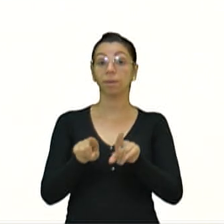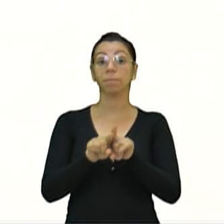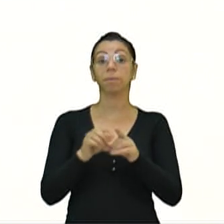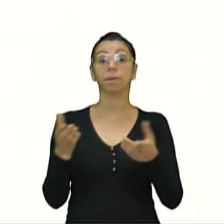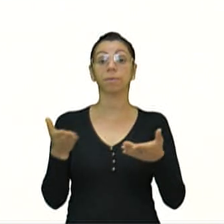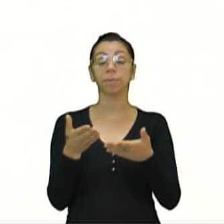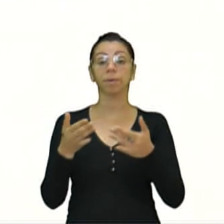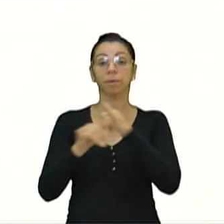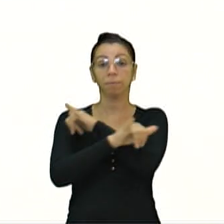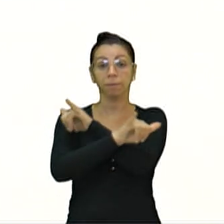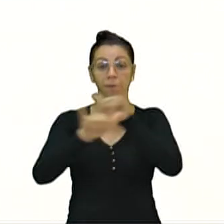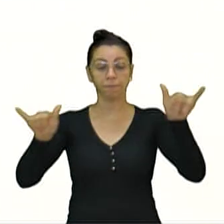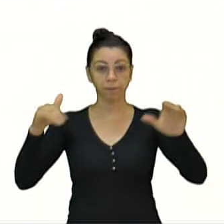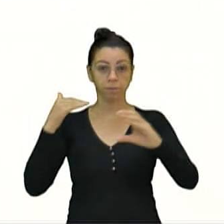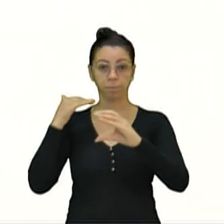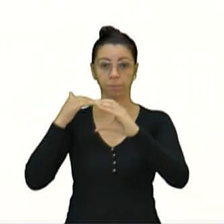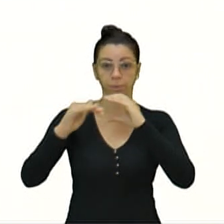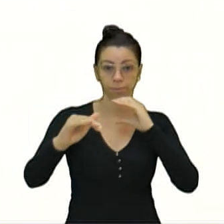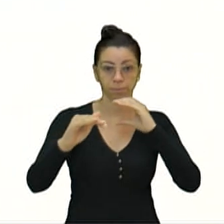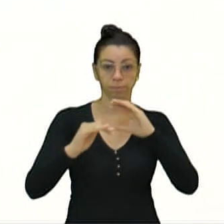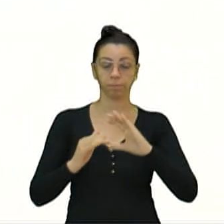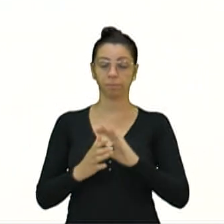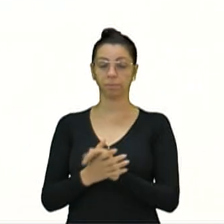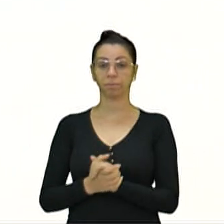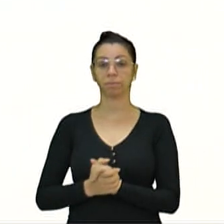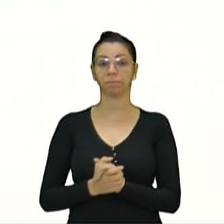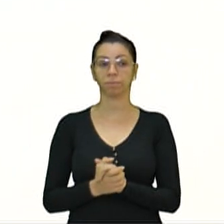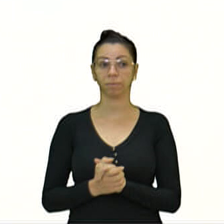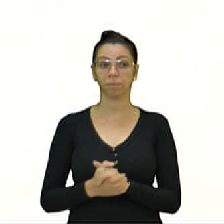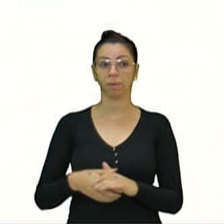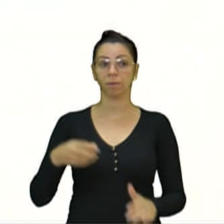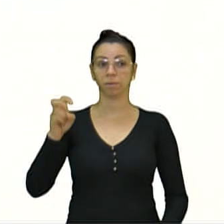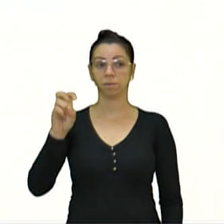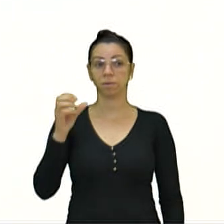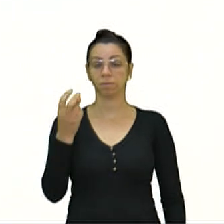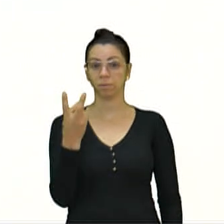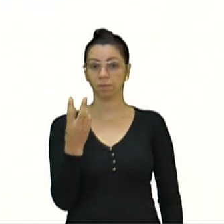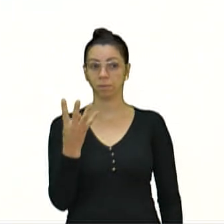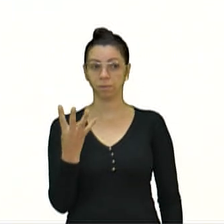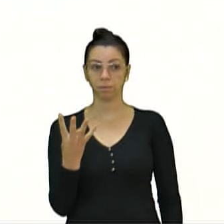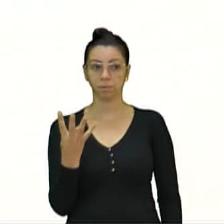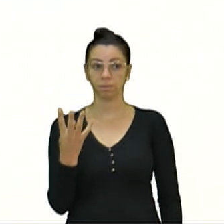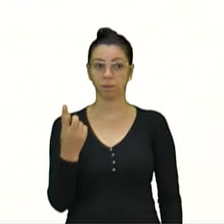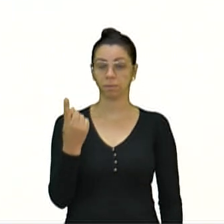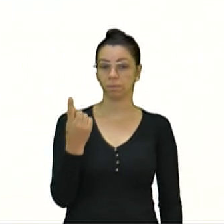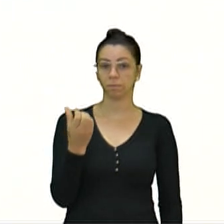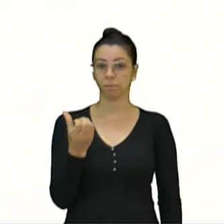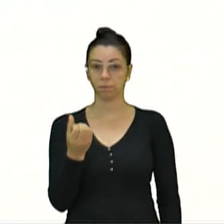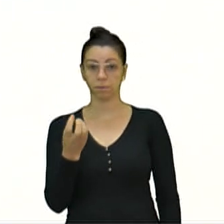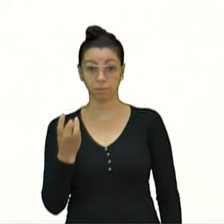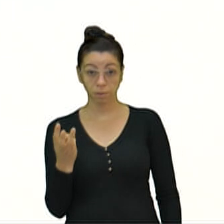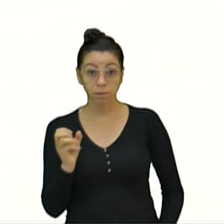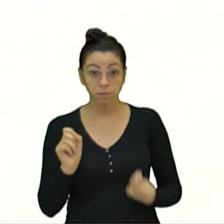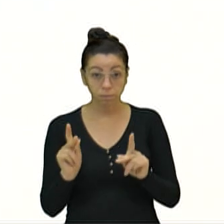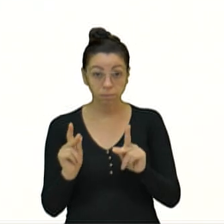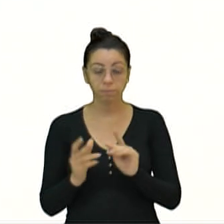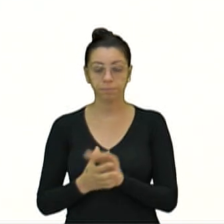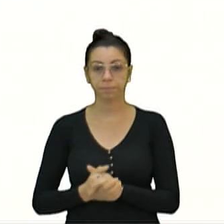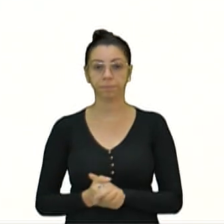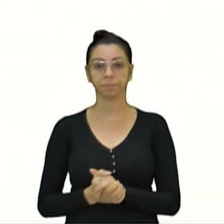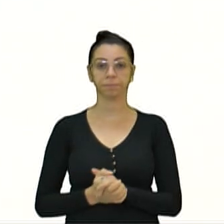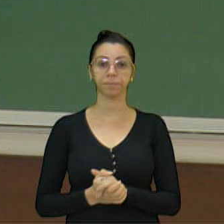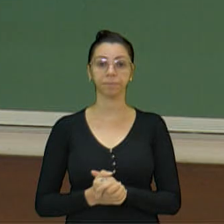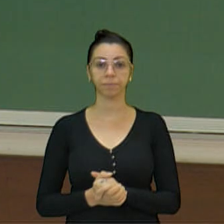Beleza? Então, essa aqui que ficou na ordem. Olha, 5, 2, 4, 1, 6, 3. Ok? All